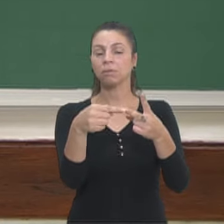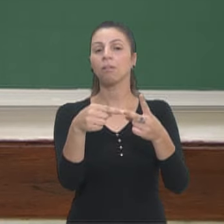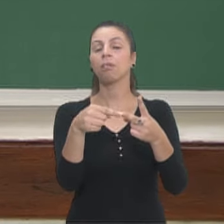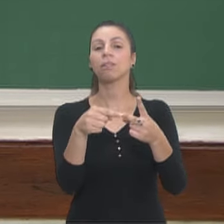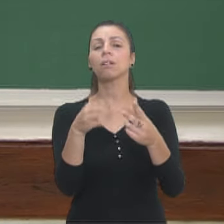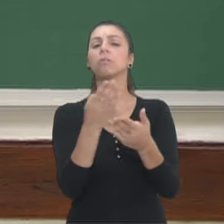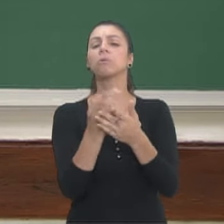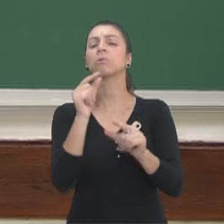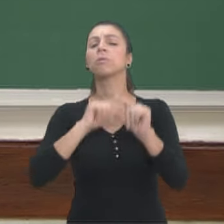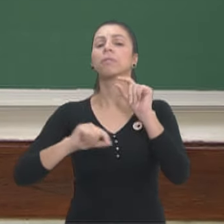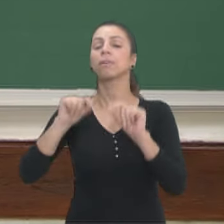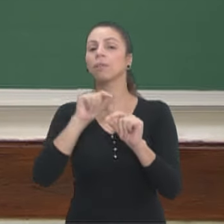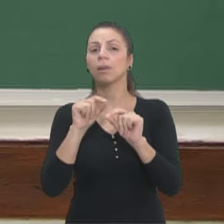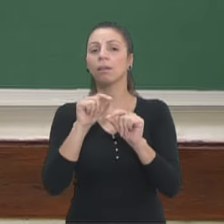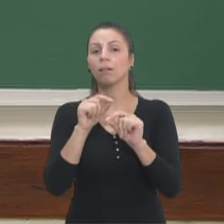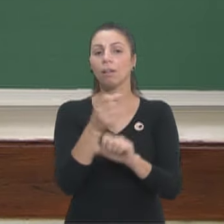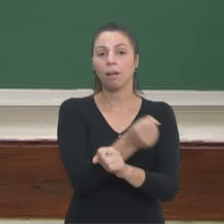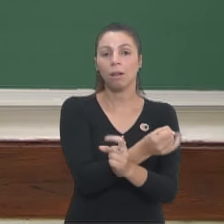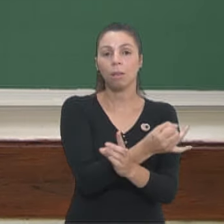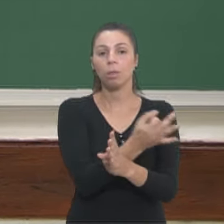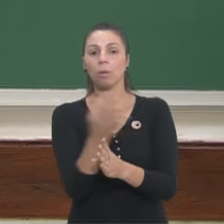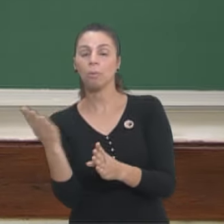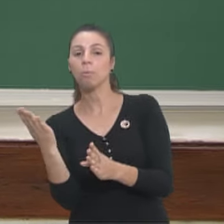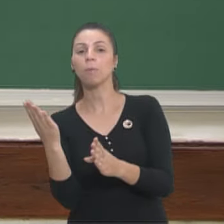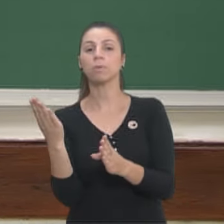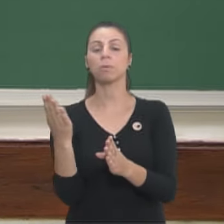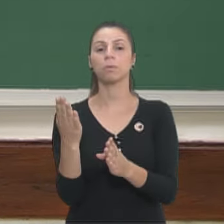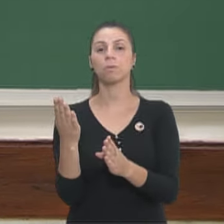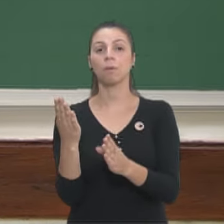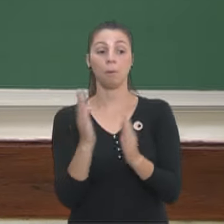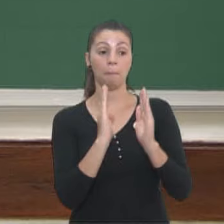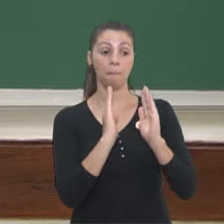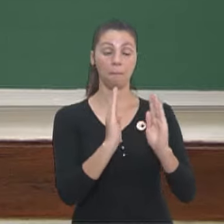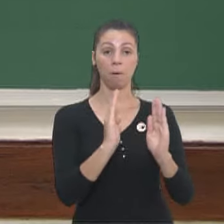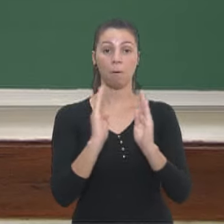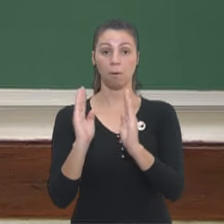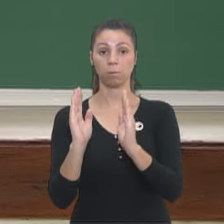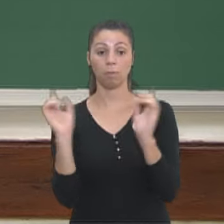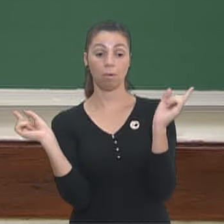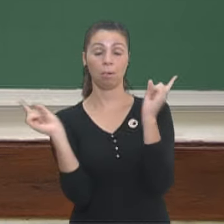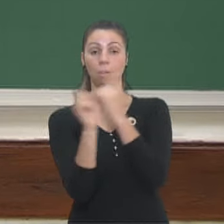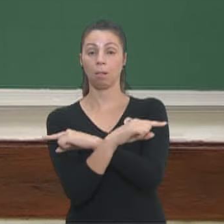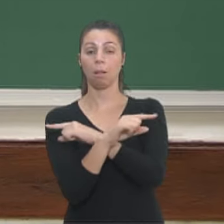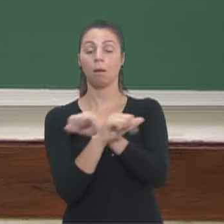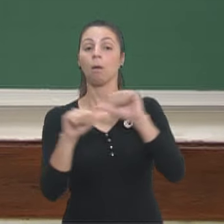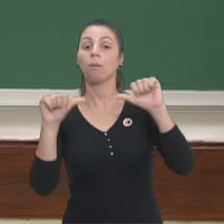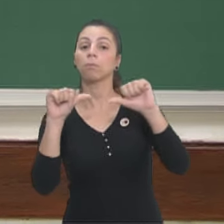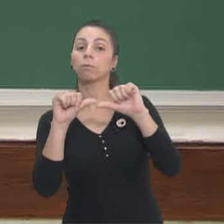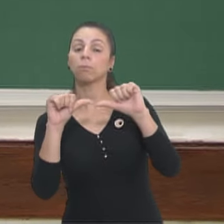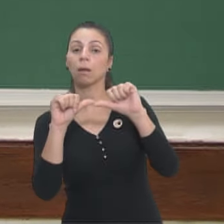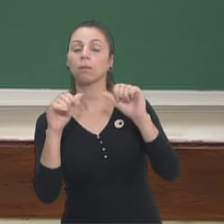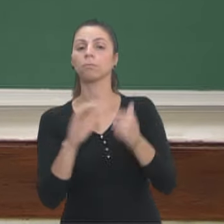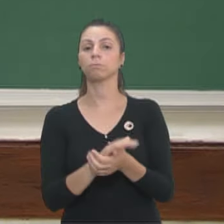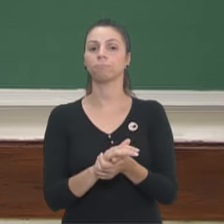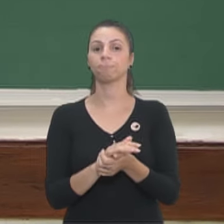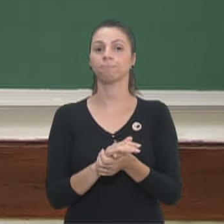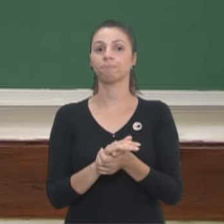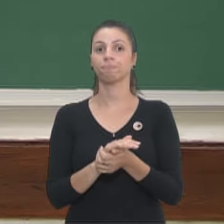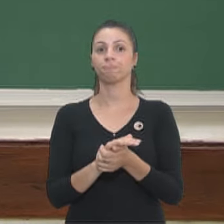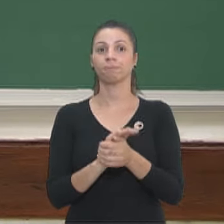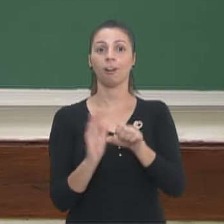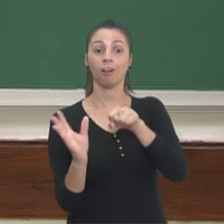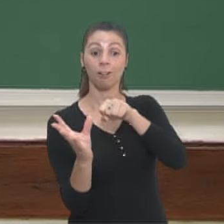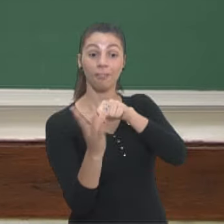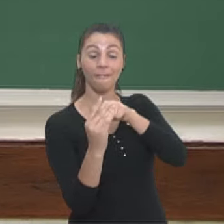inteiros, lembram? Tanto é que a gente falou de módulo e número oposto ou simétrico. Ah, vamos guardar bem essa informação,